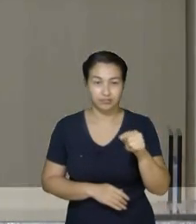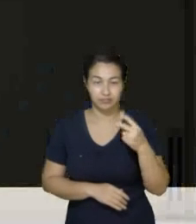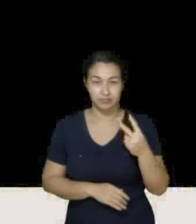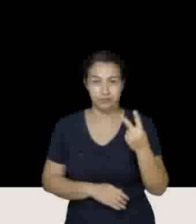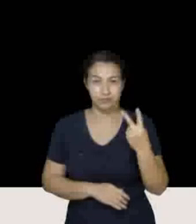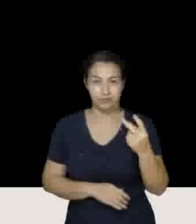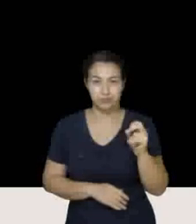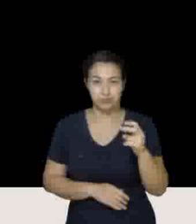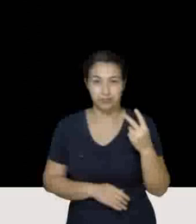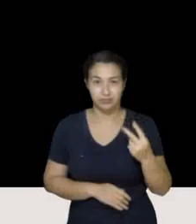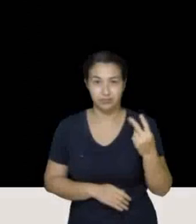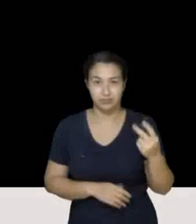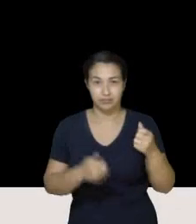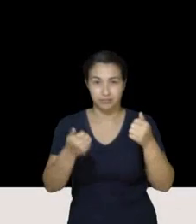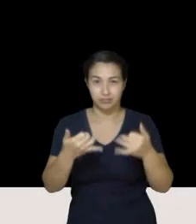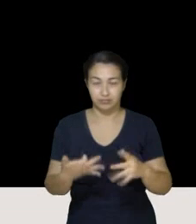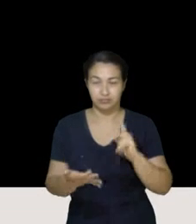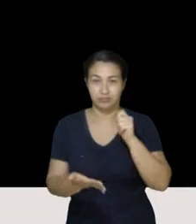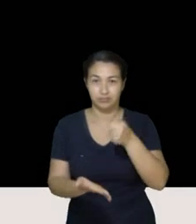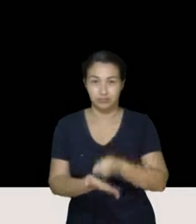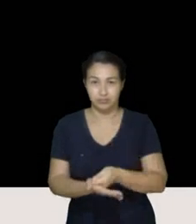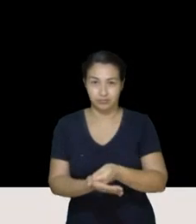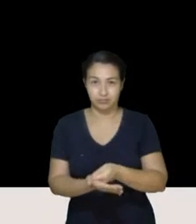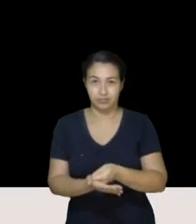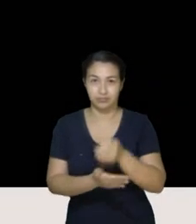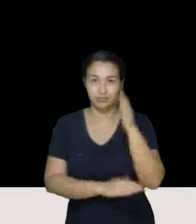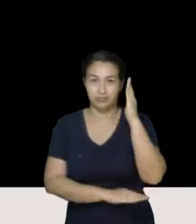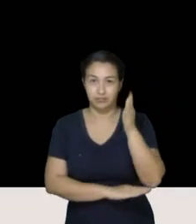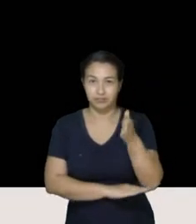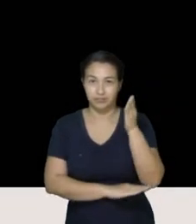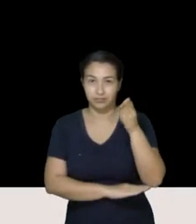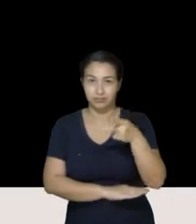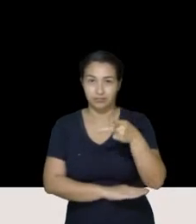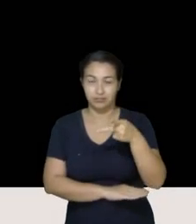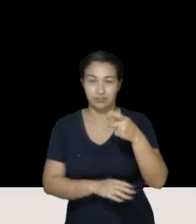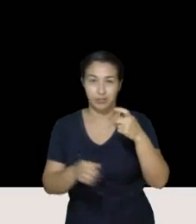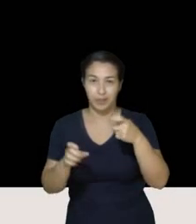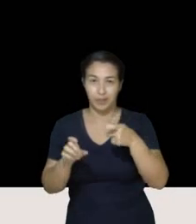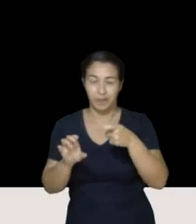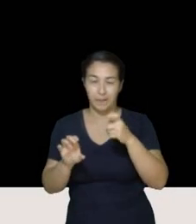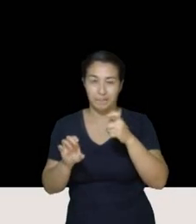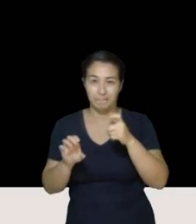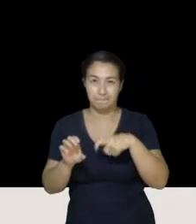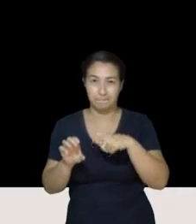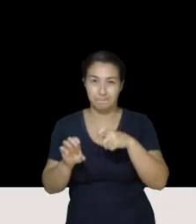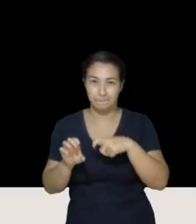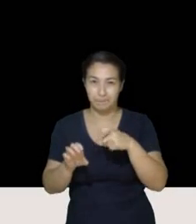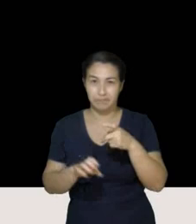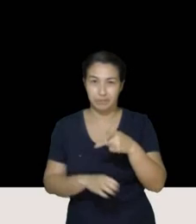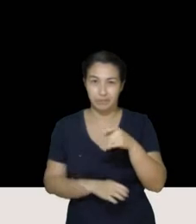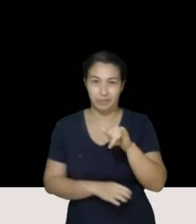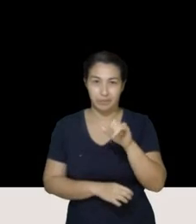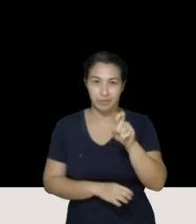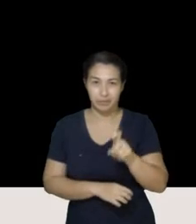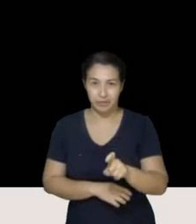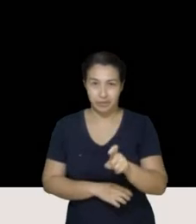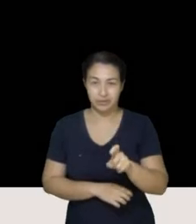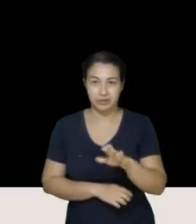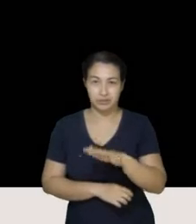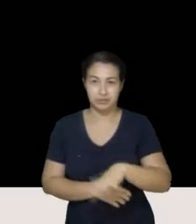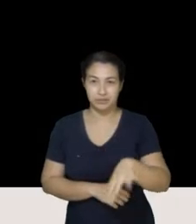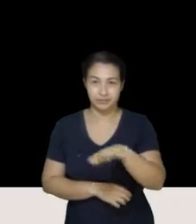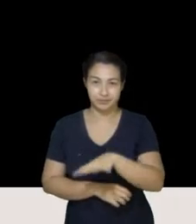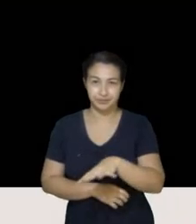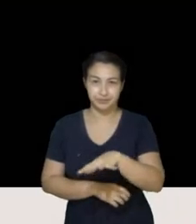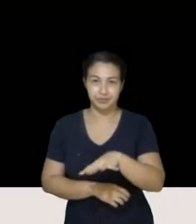52.2/22, que dispõe sobre o pagamento de tarifa de pedágio por PIX, pagamento instantâneo autorizado pelo Banco Central, no Estado de Santa Catarina, e